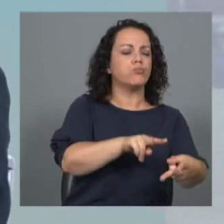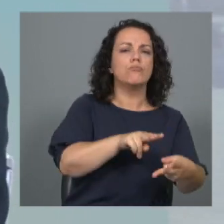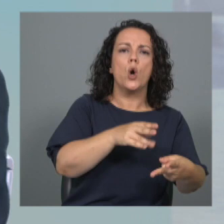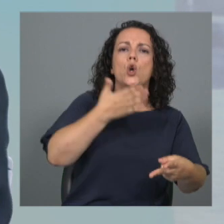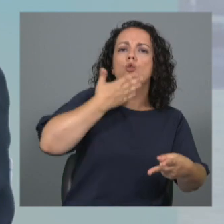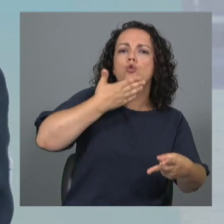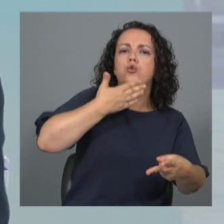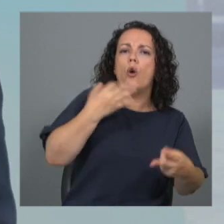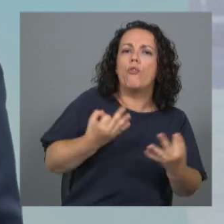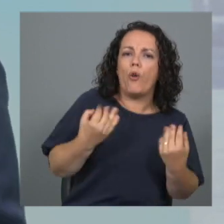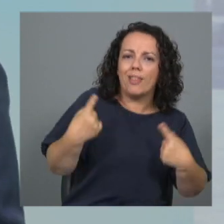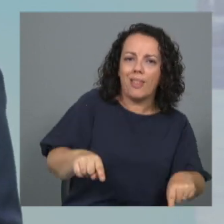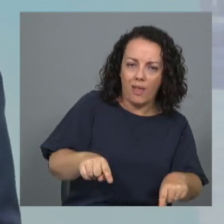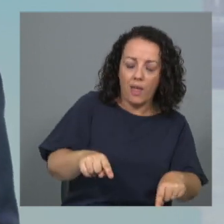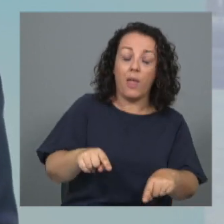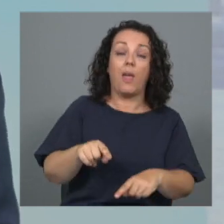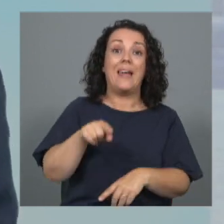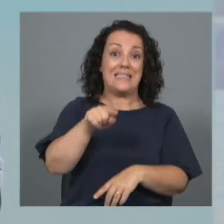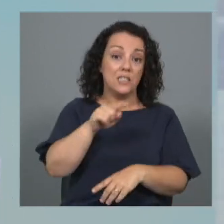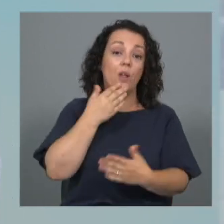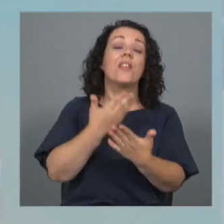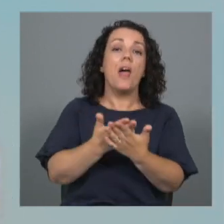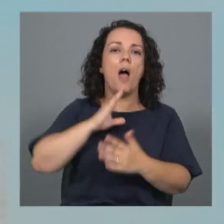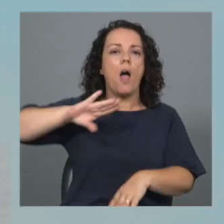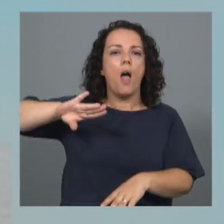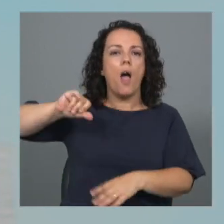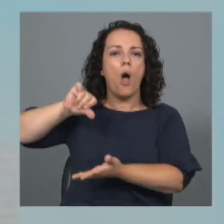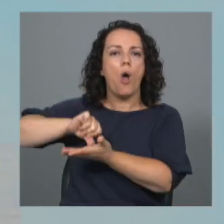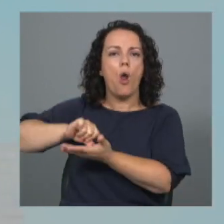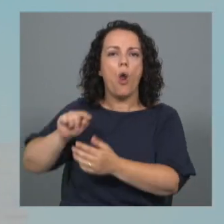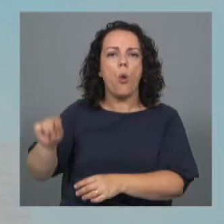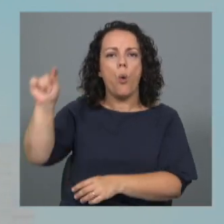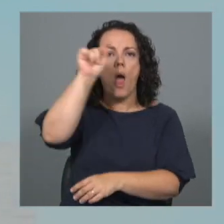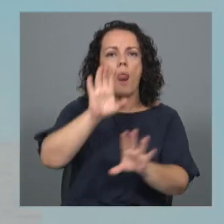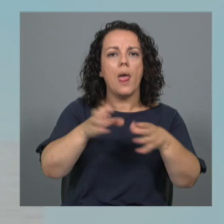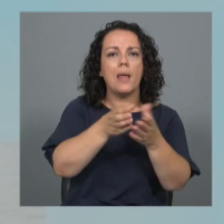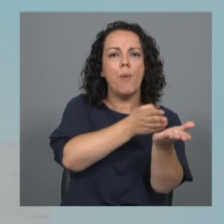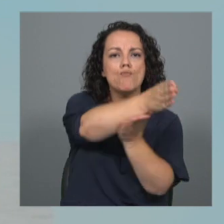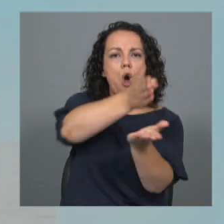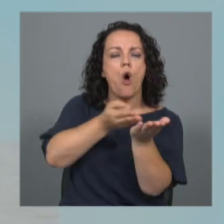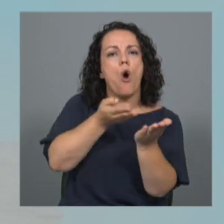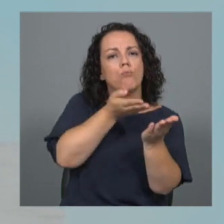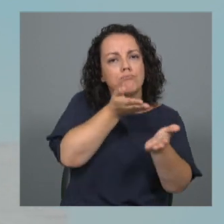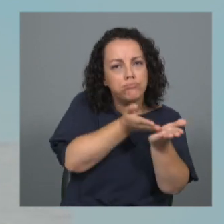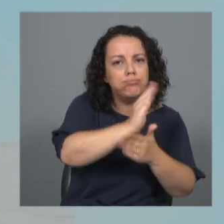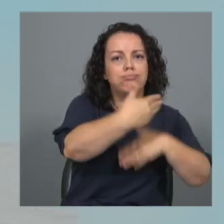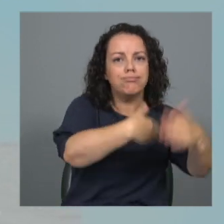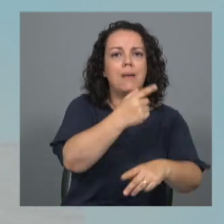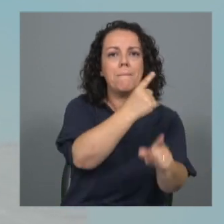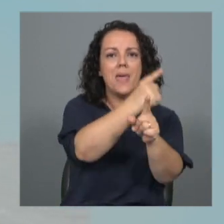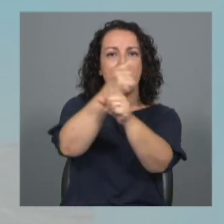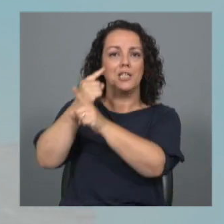tem-nos permitido também manter as equipas locais a prestar todos estes apoios. E eu estou em crer que esta vai ser